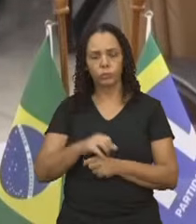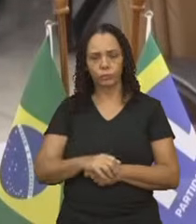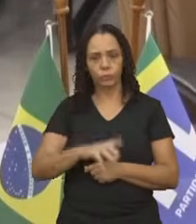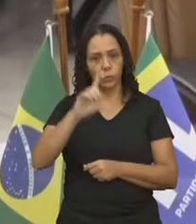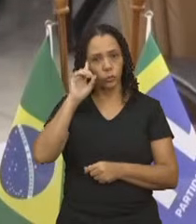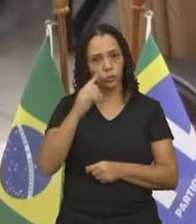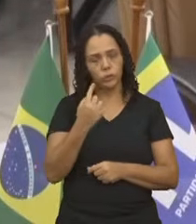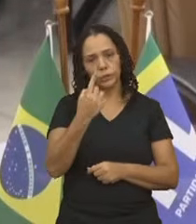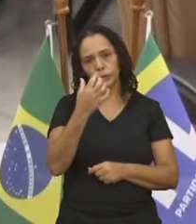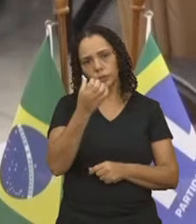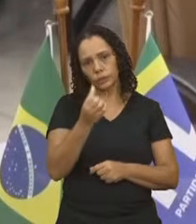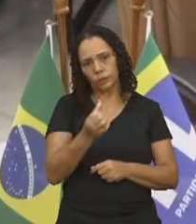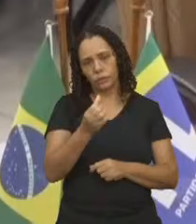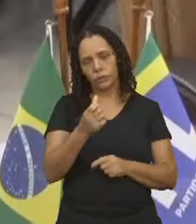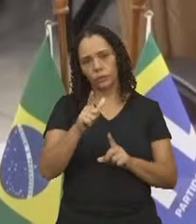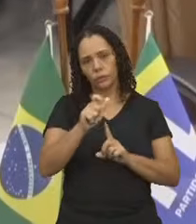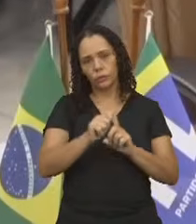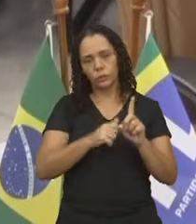de 8